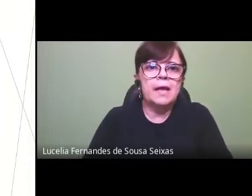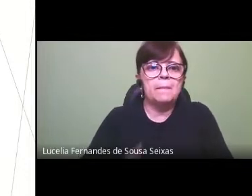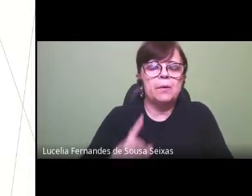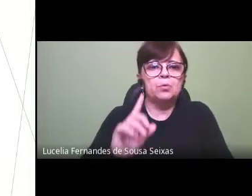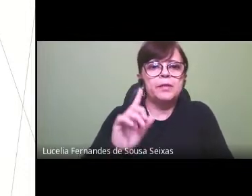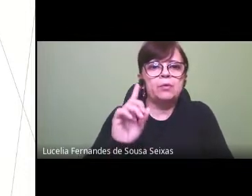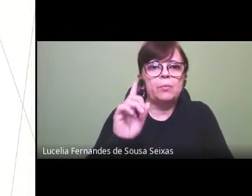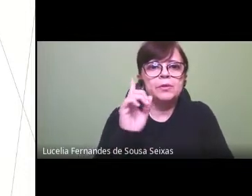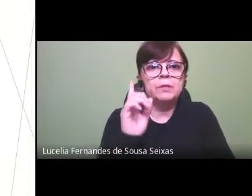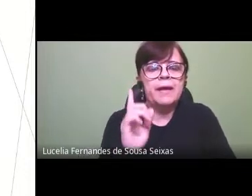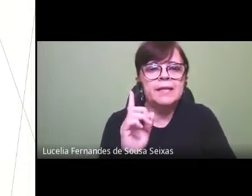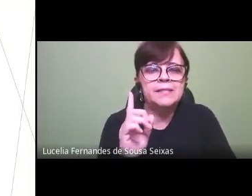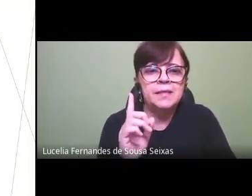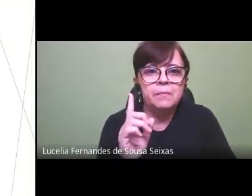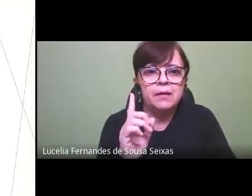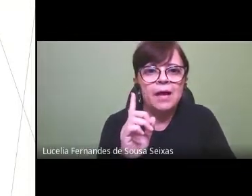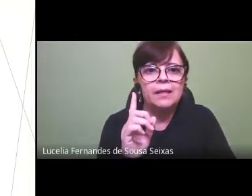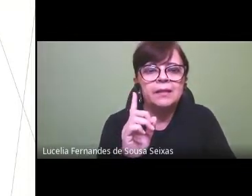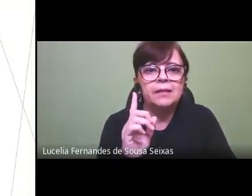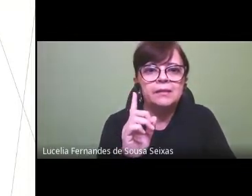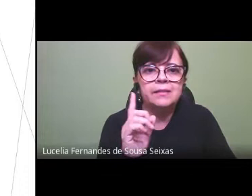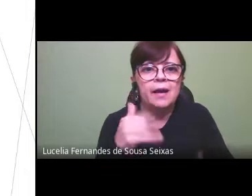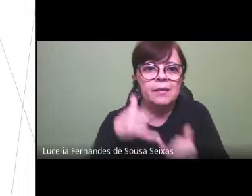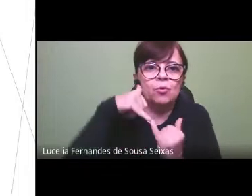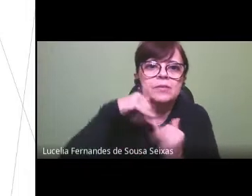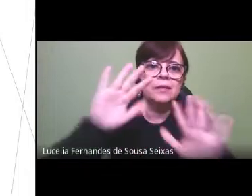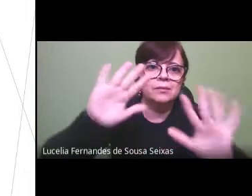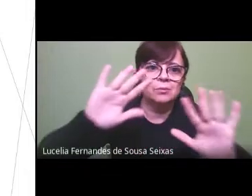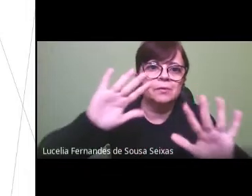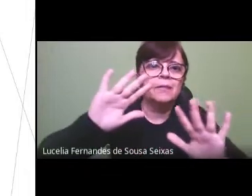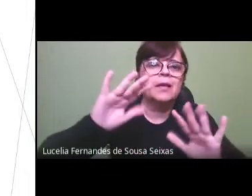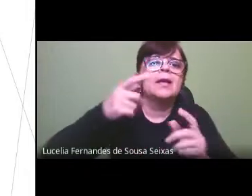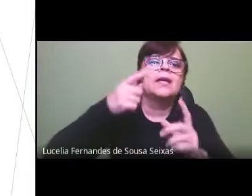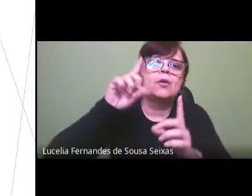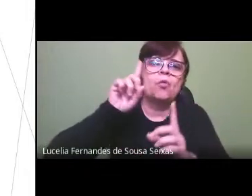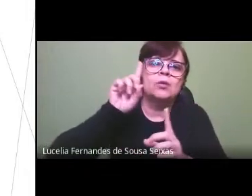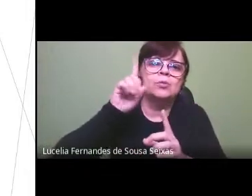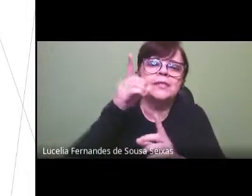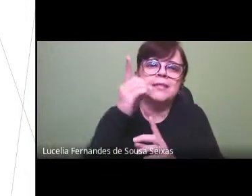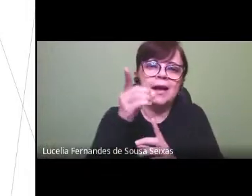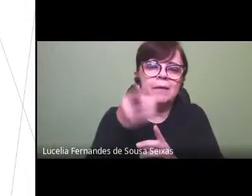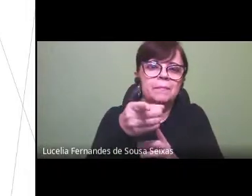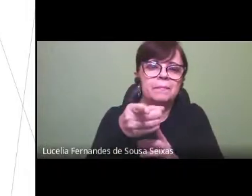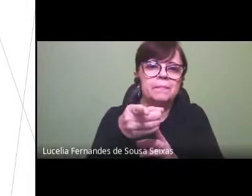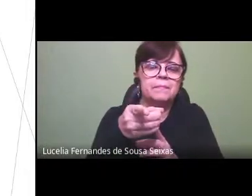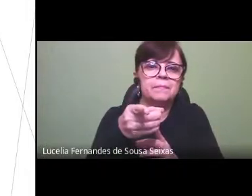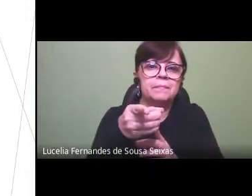Quando está o dedo apontando para cima, a linha está encostando. E quando